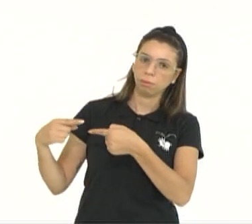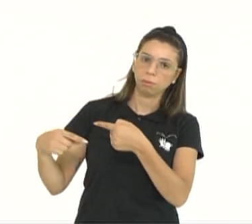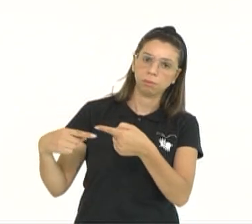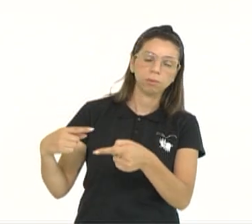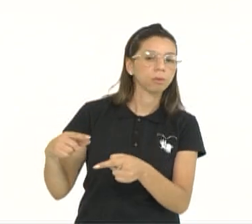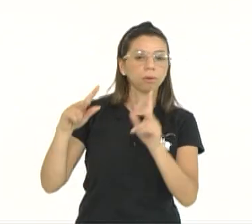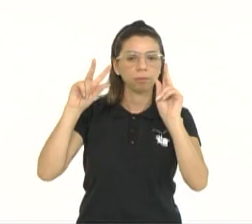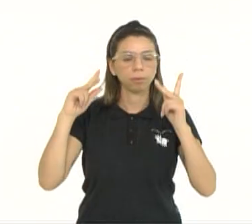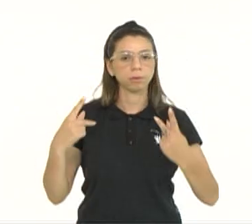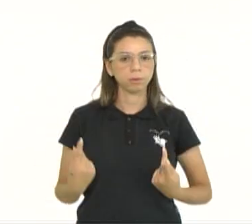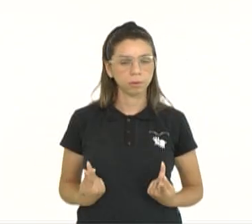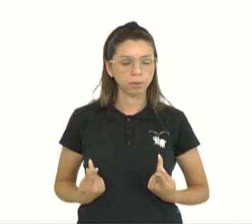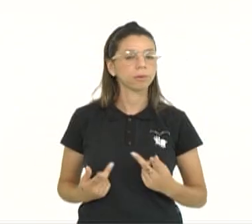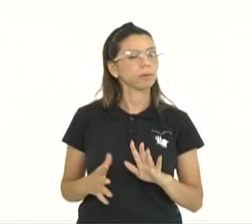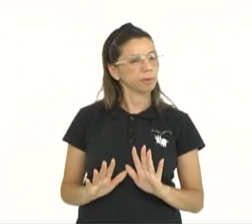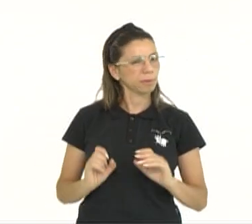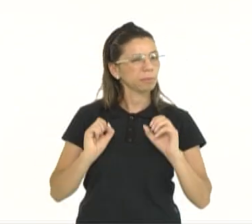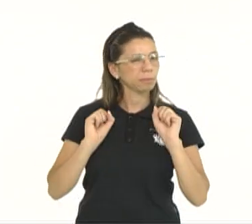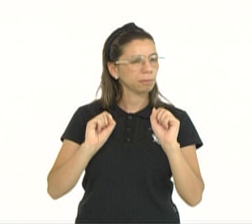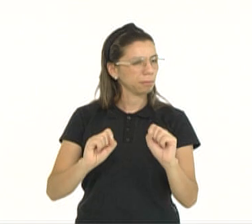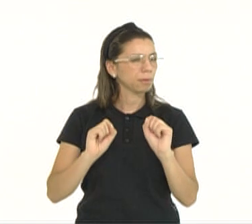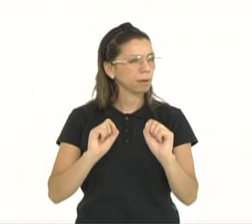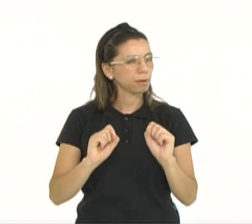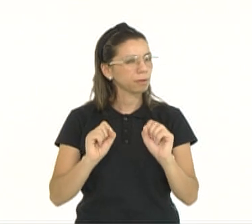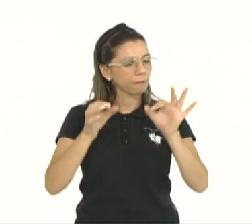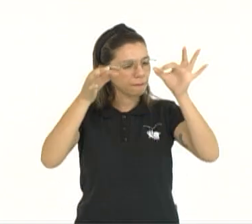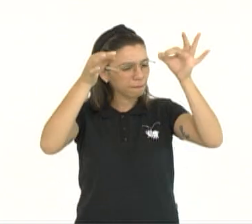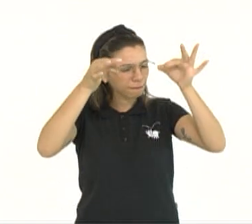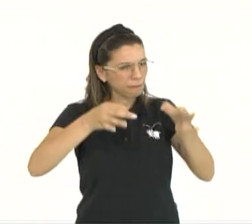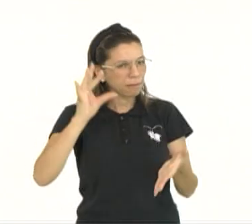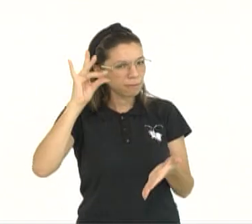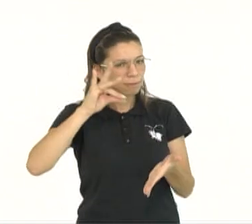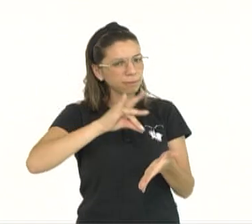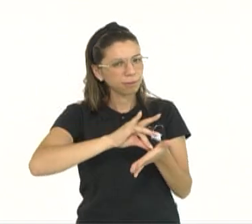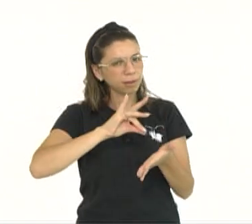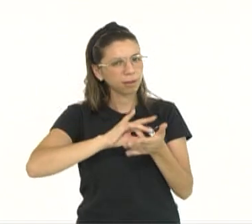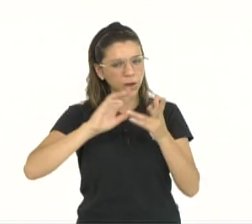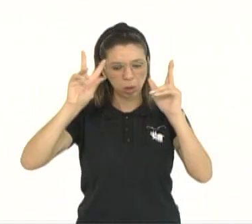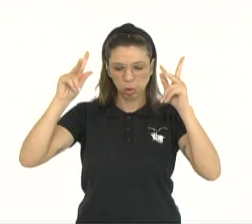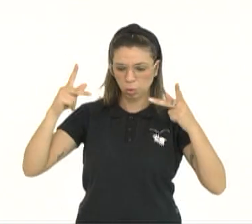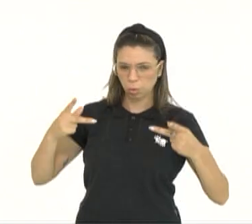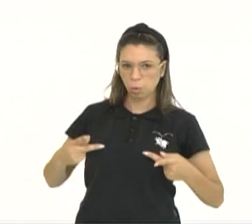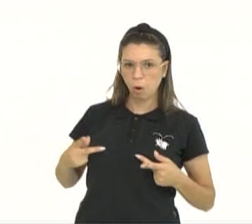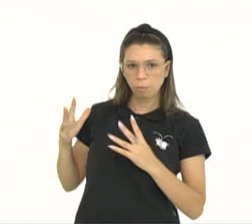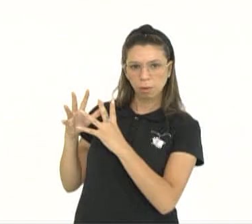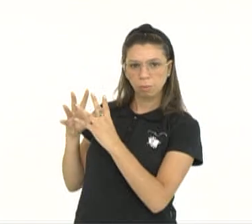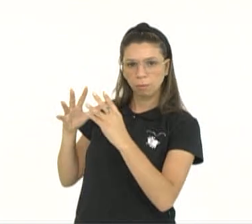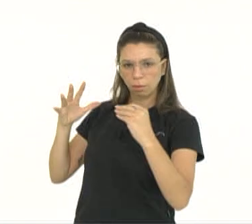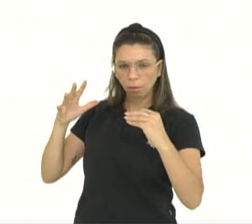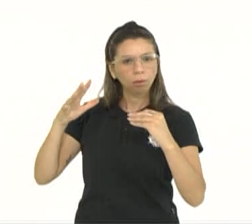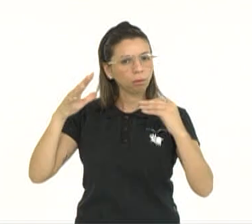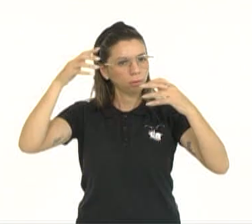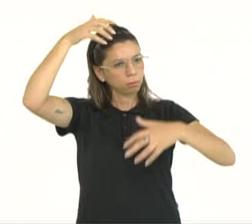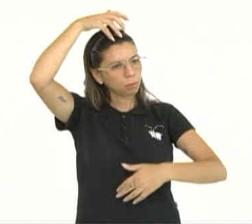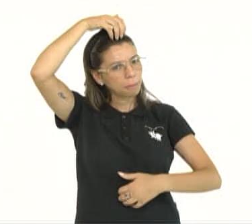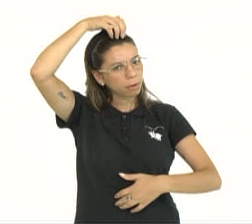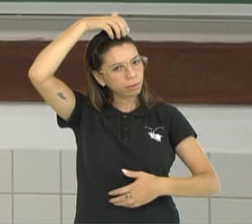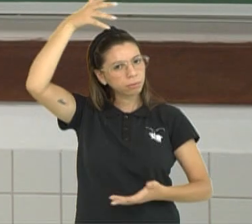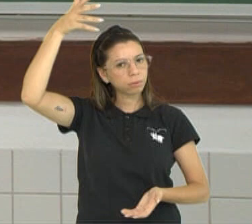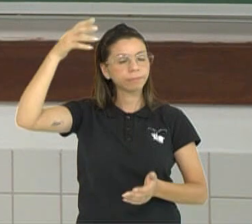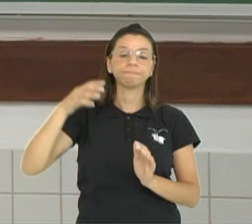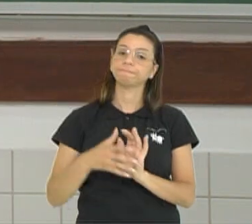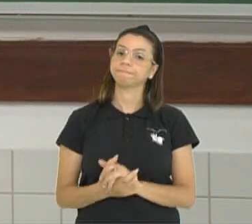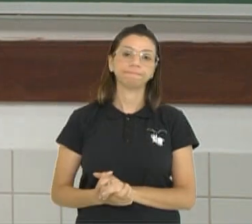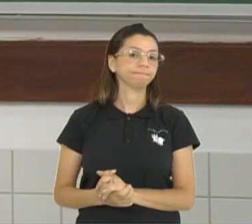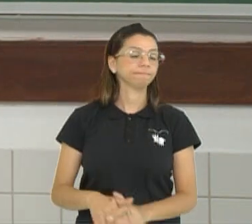da humanidade, é possível afirmar que o homem veio do macaco? Não,